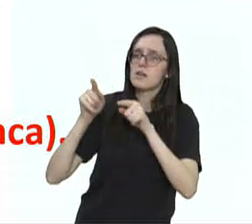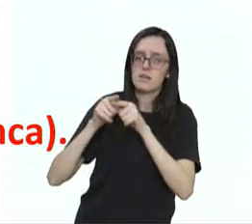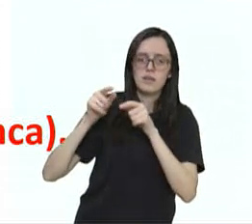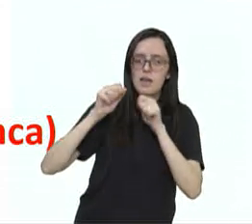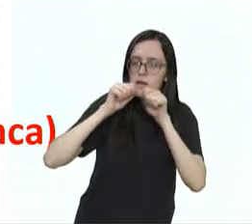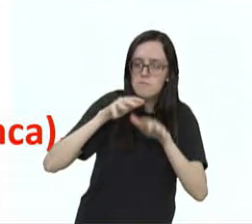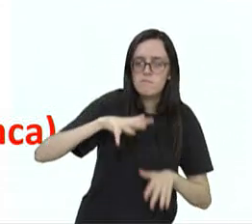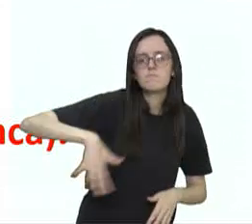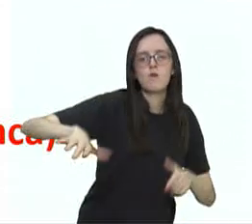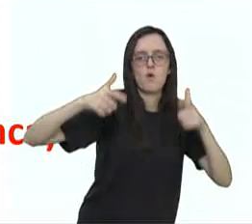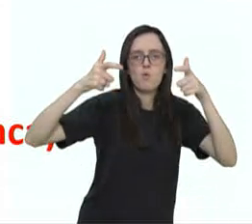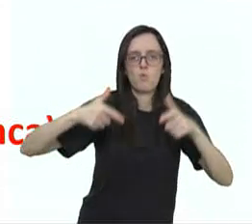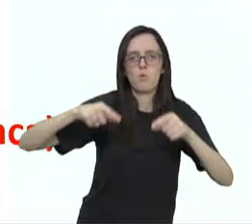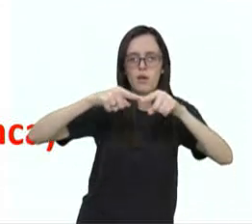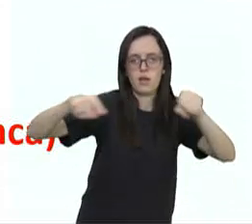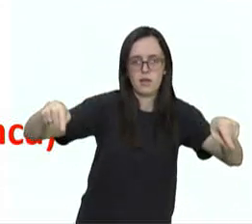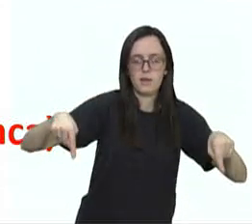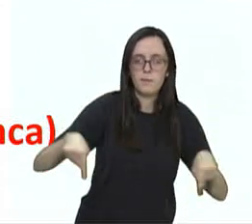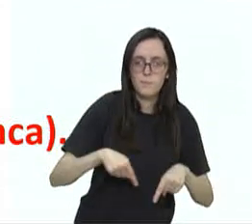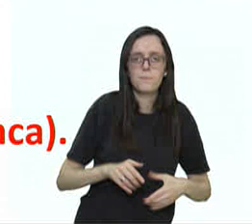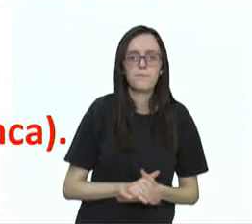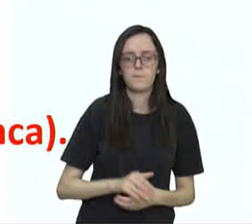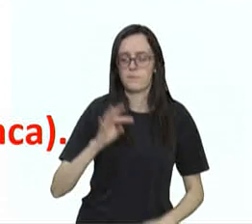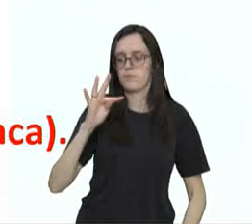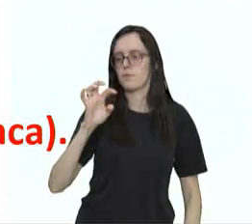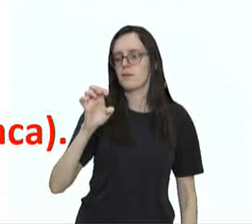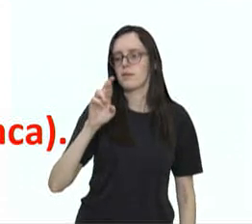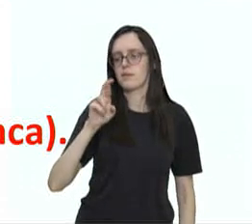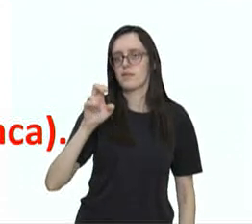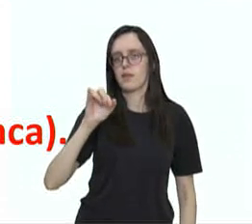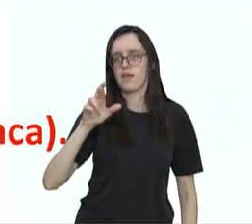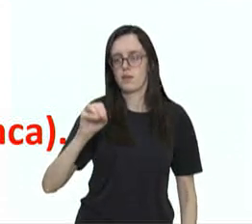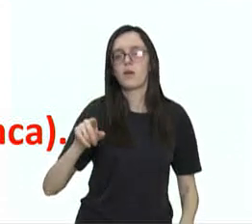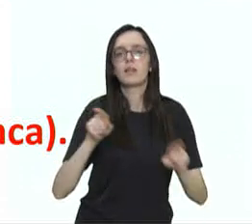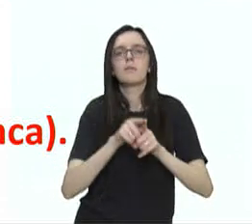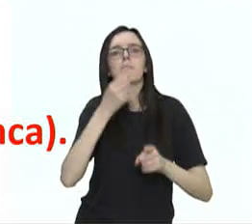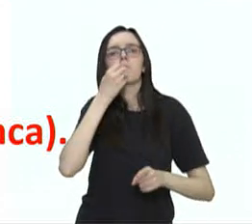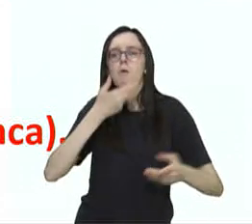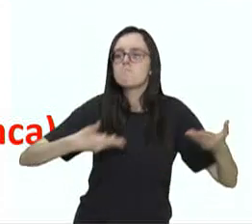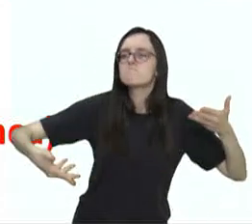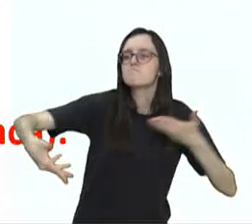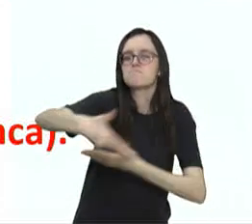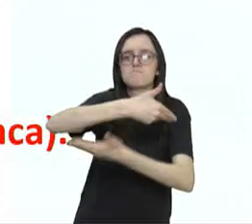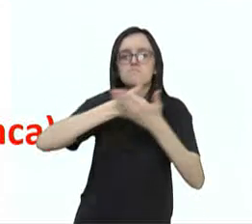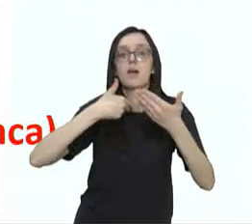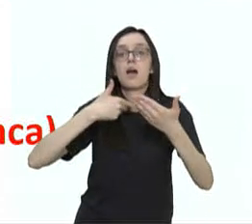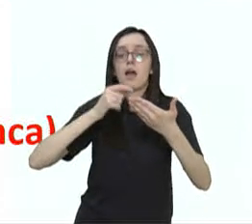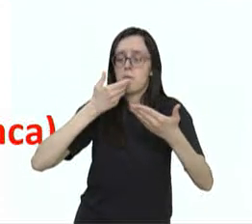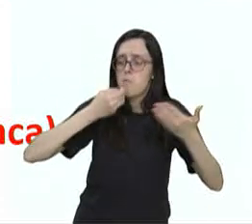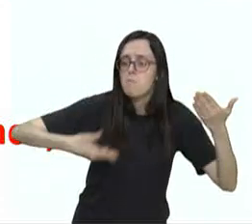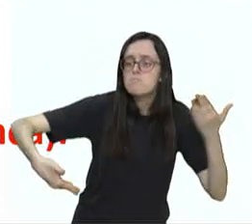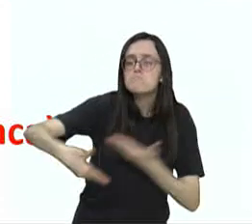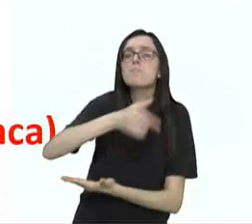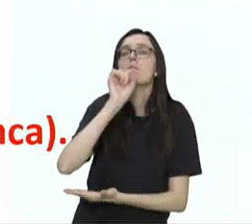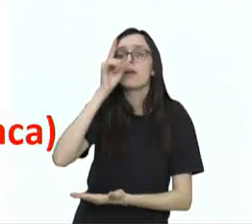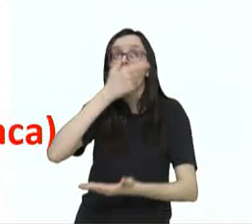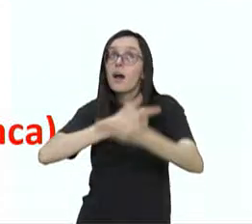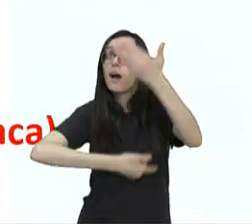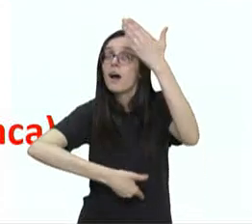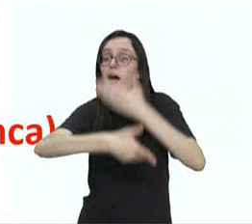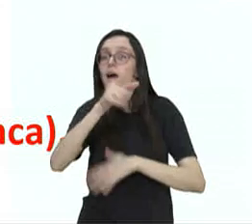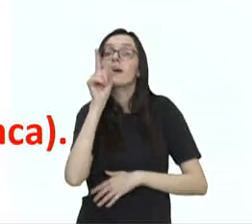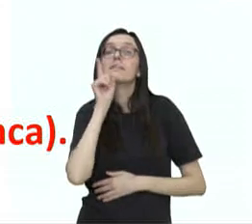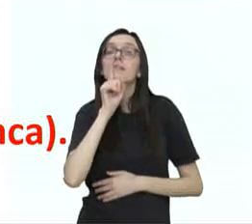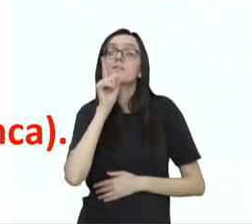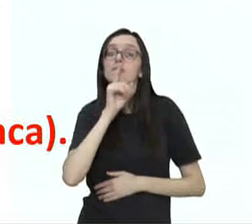terreiros. Ainda, ele faz referência à política da boa vizinhança, quando ele se refere aos Estados Unidos. Lembra, em 1940, o